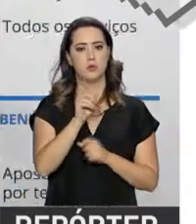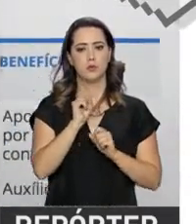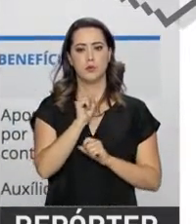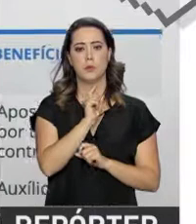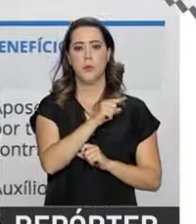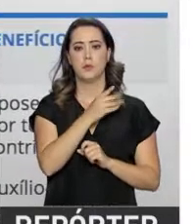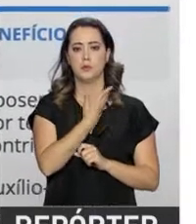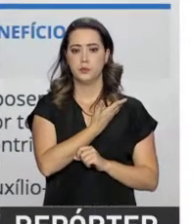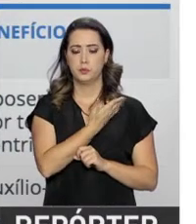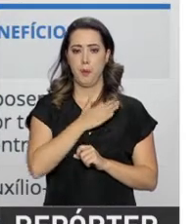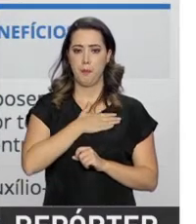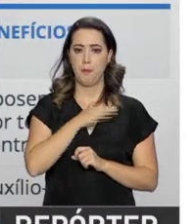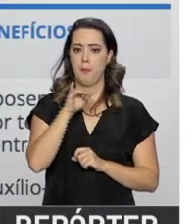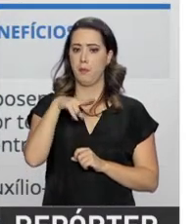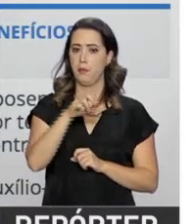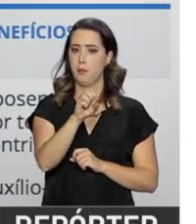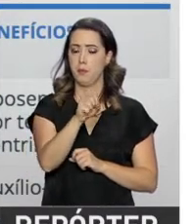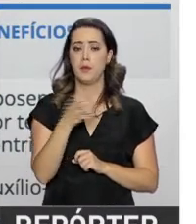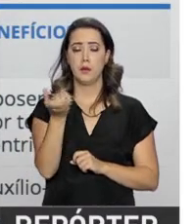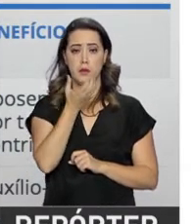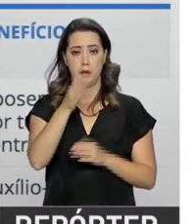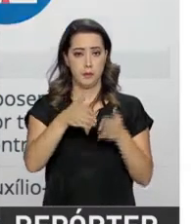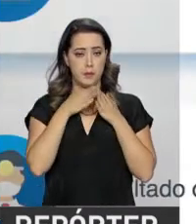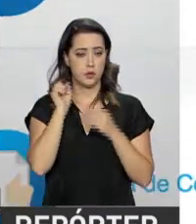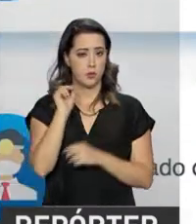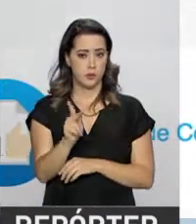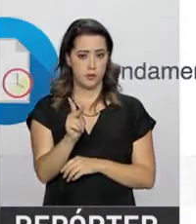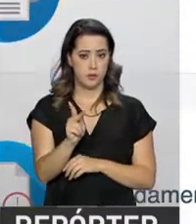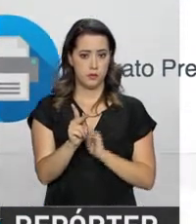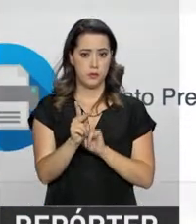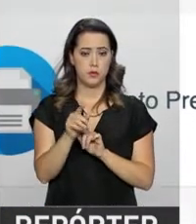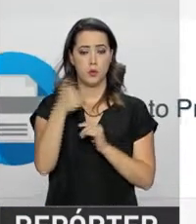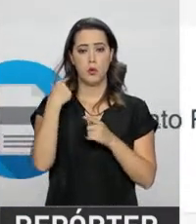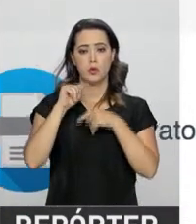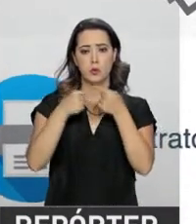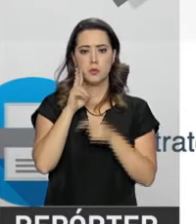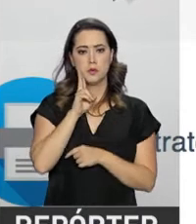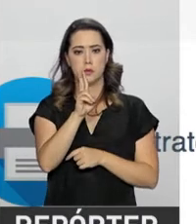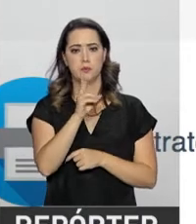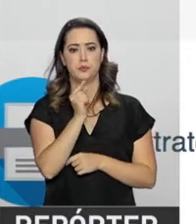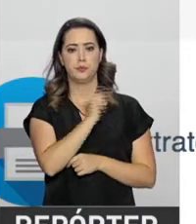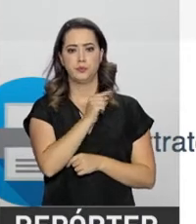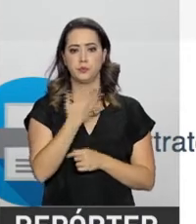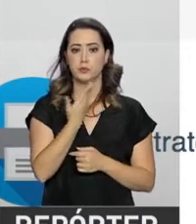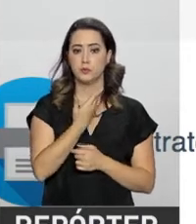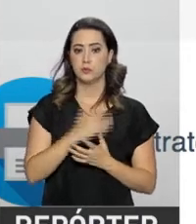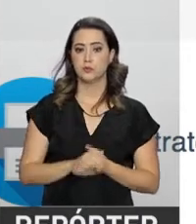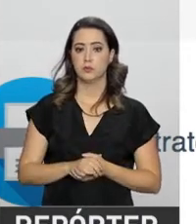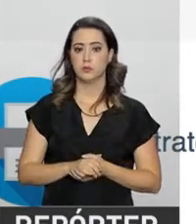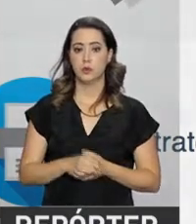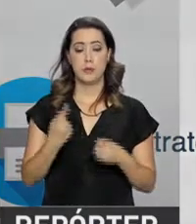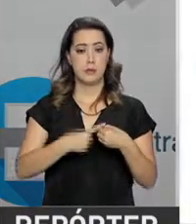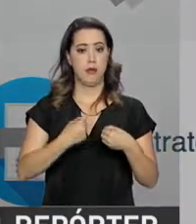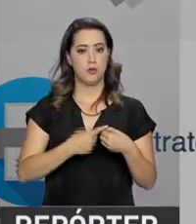no ícone Meu INSS. Se você quer pedir a aposentadoria, por exemplo, o próximo passo é clicar em Aposentadoria